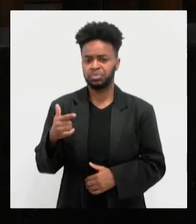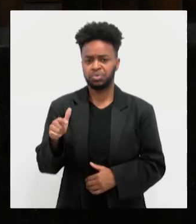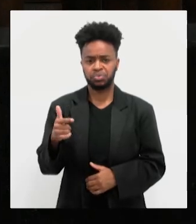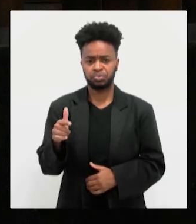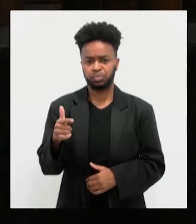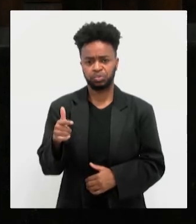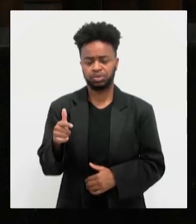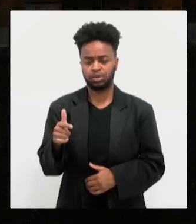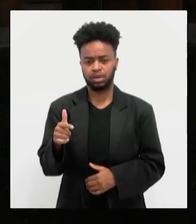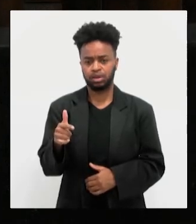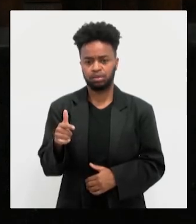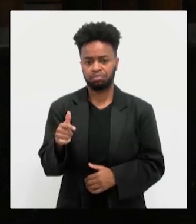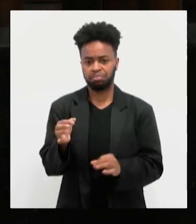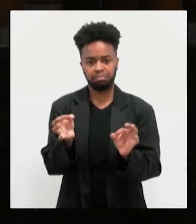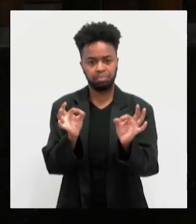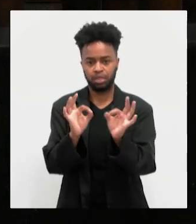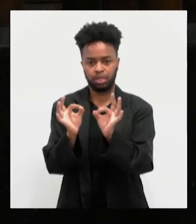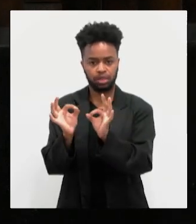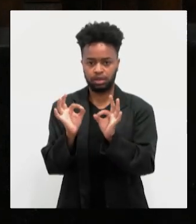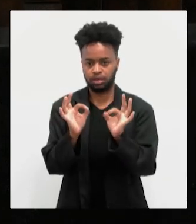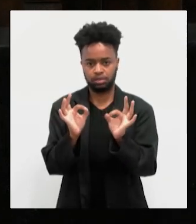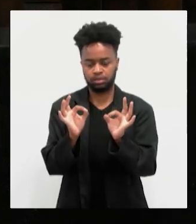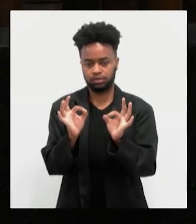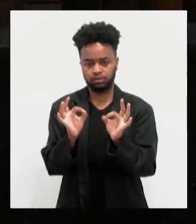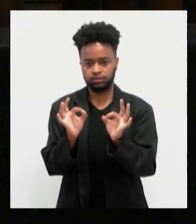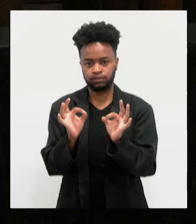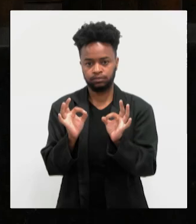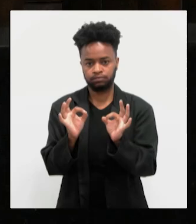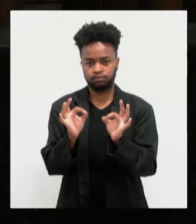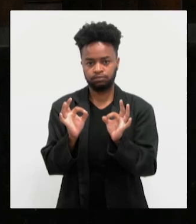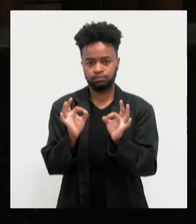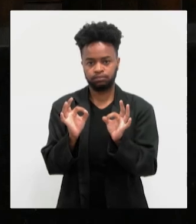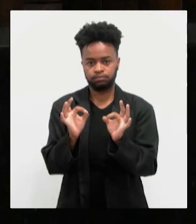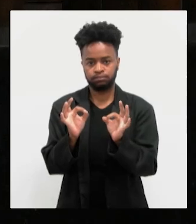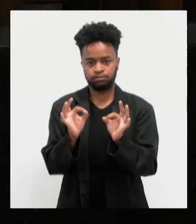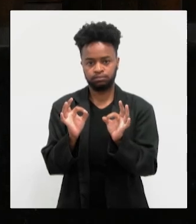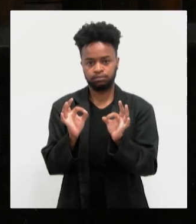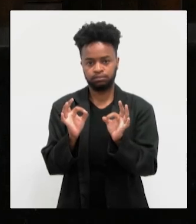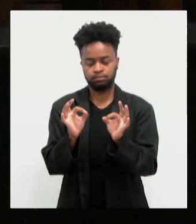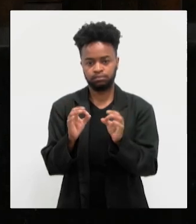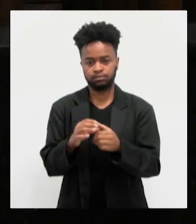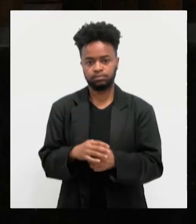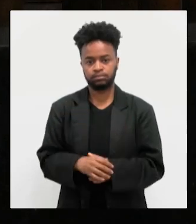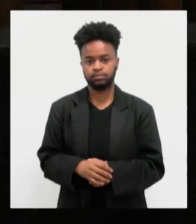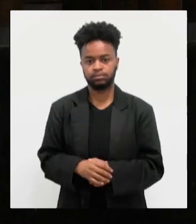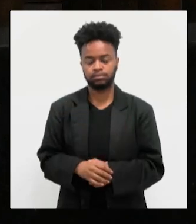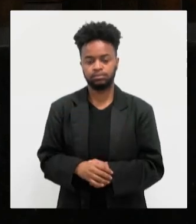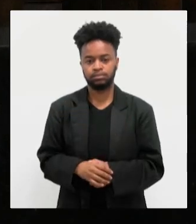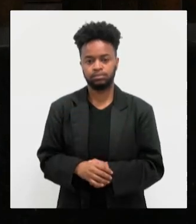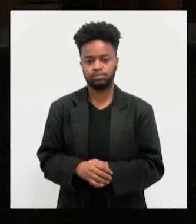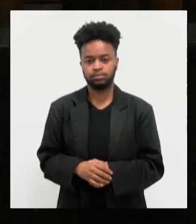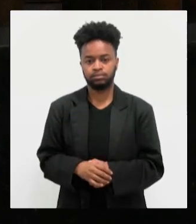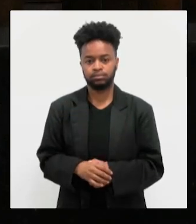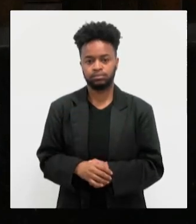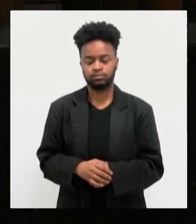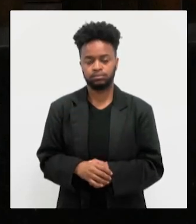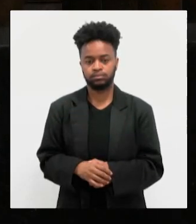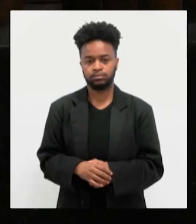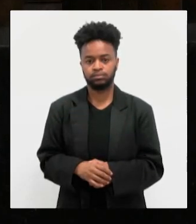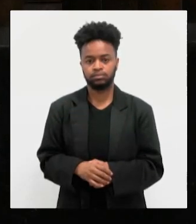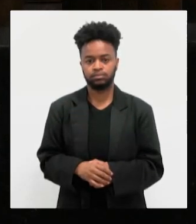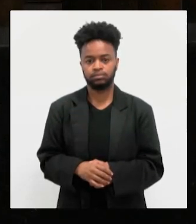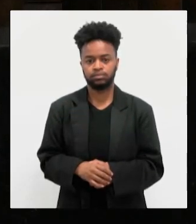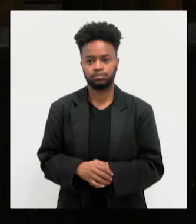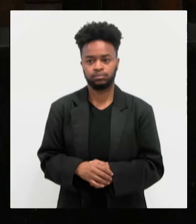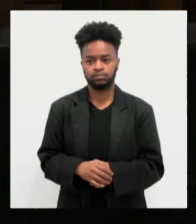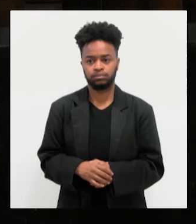praticamente ninguém que tenha deixado de ter